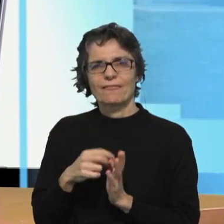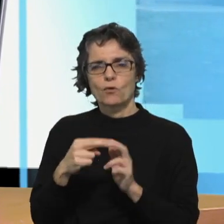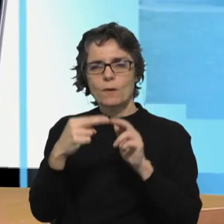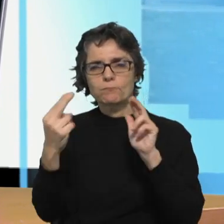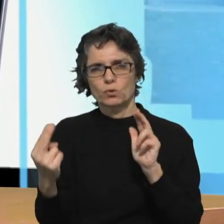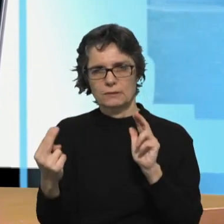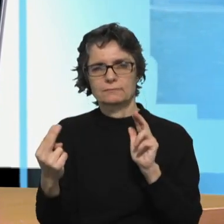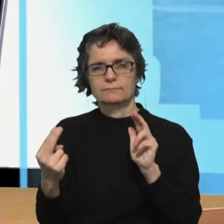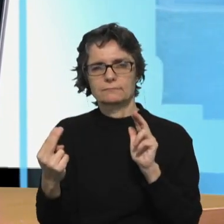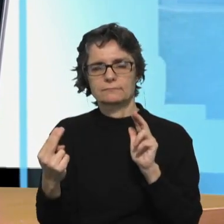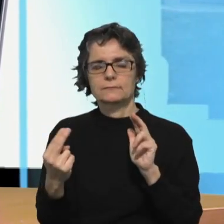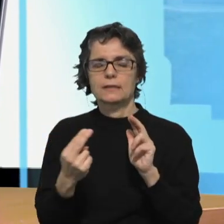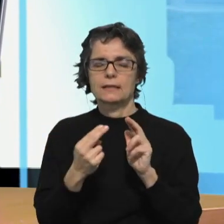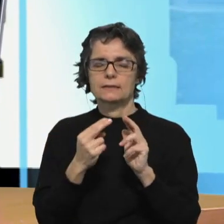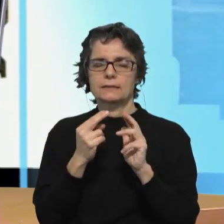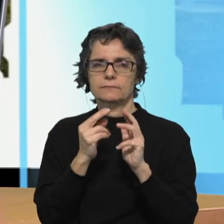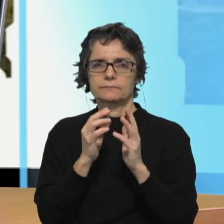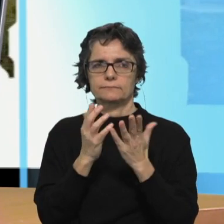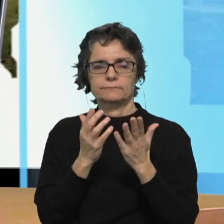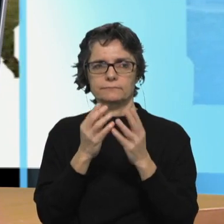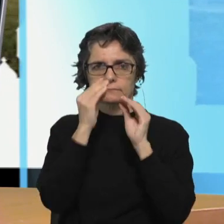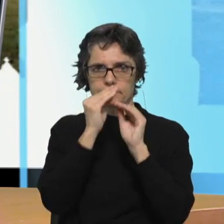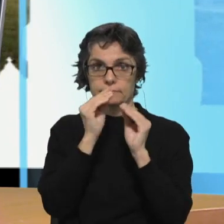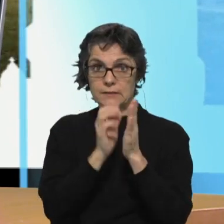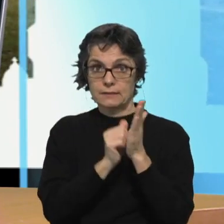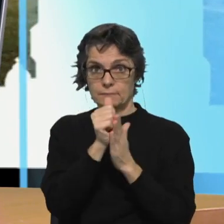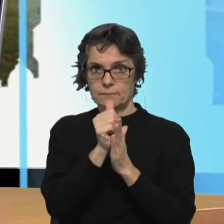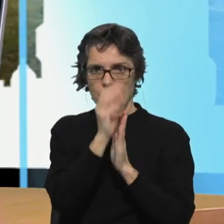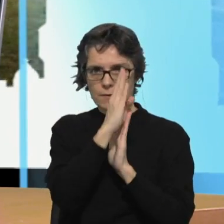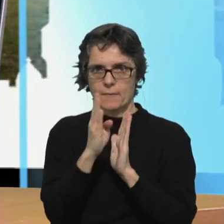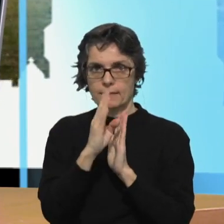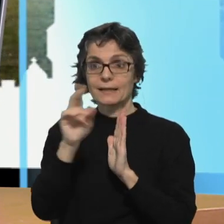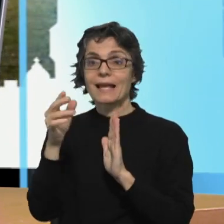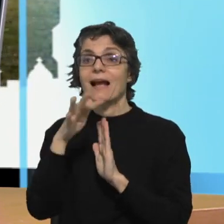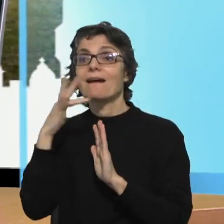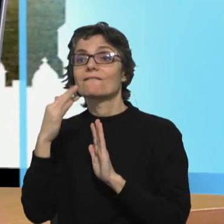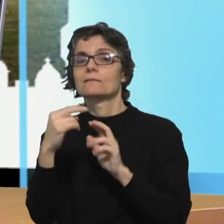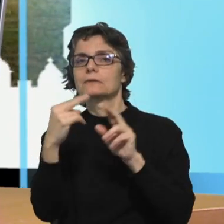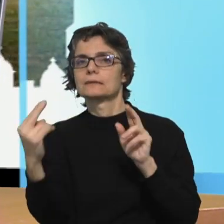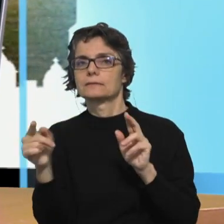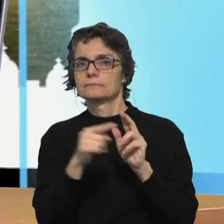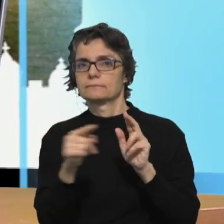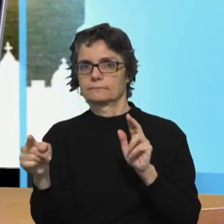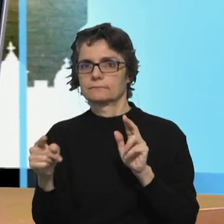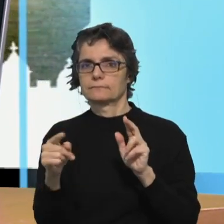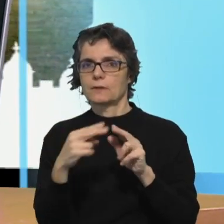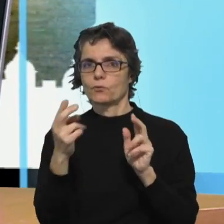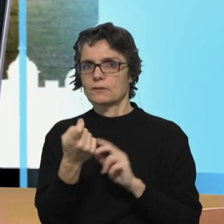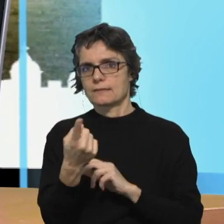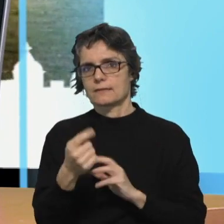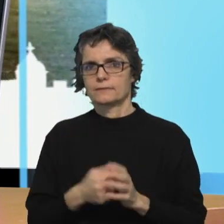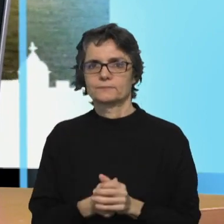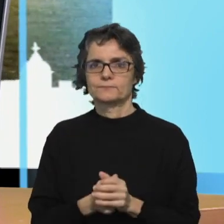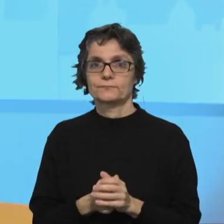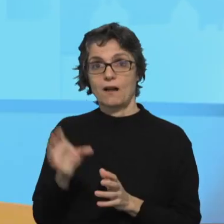qualificada entre a catequese enquanto instituição, enquanto prática e as famílias concretas que estão aí. Este novo formato